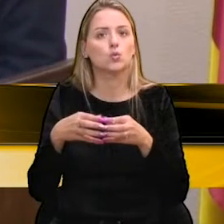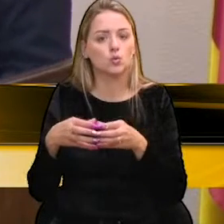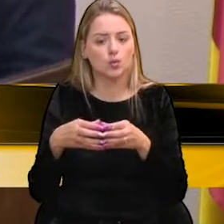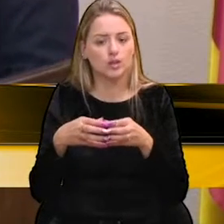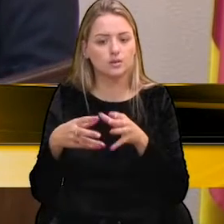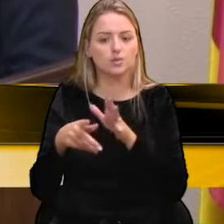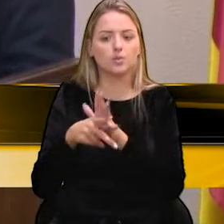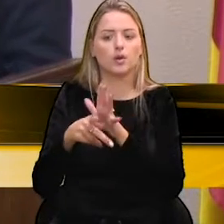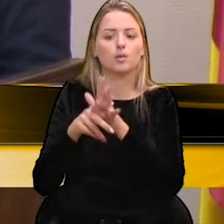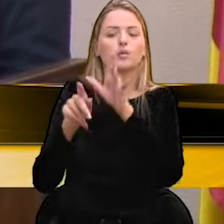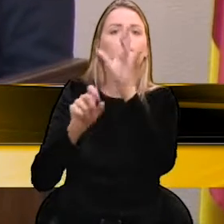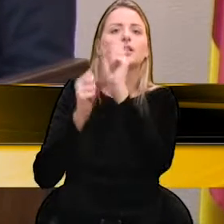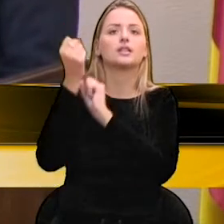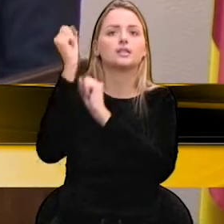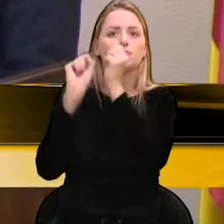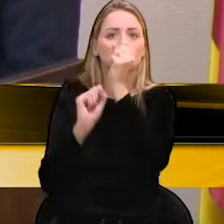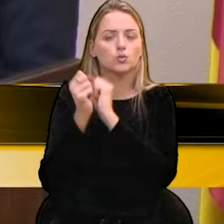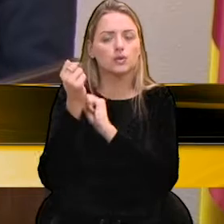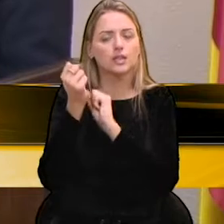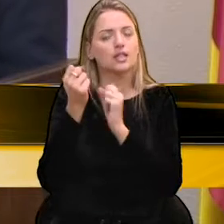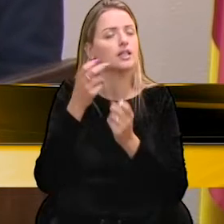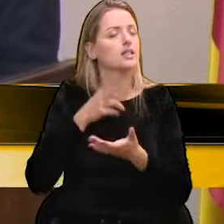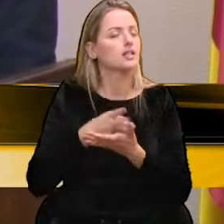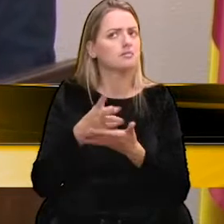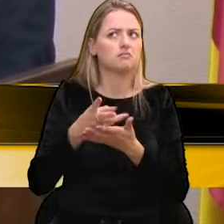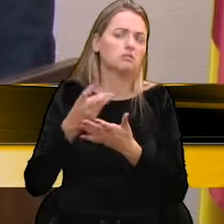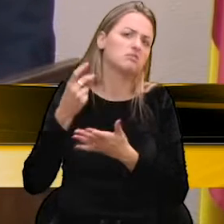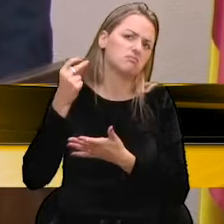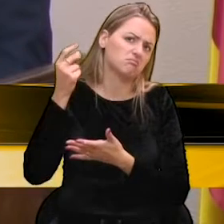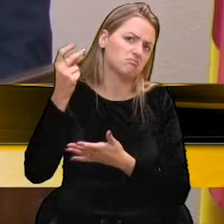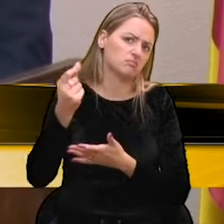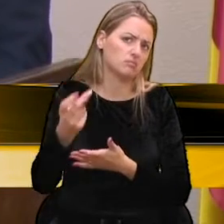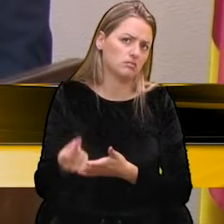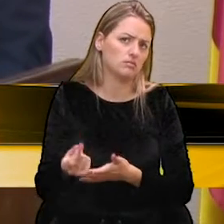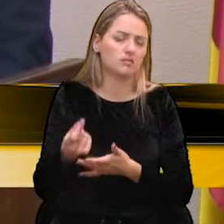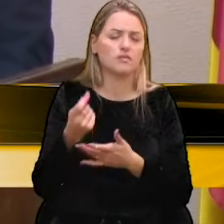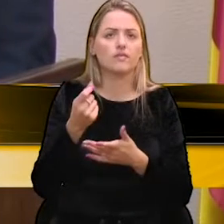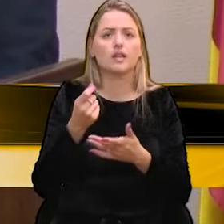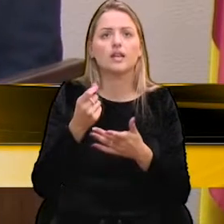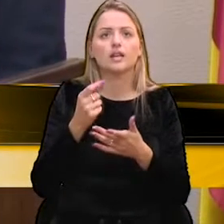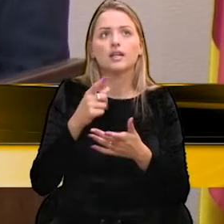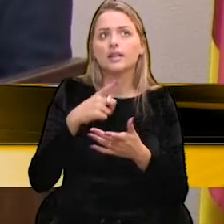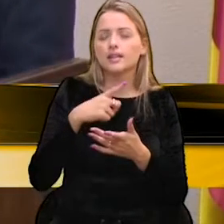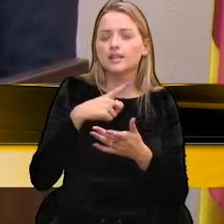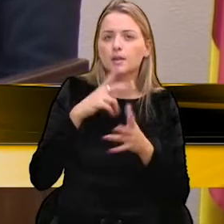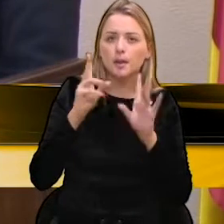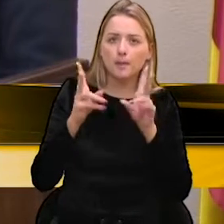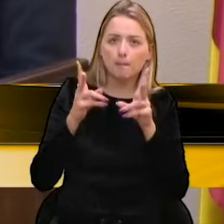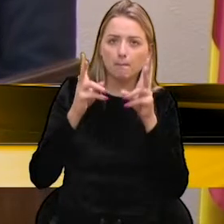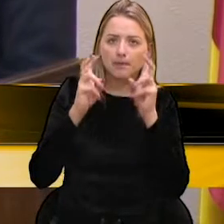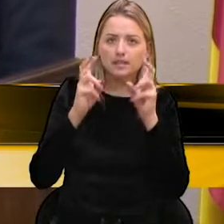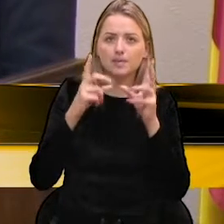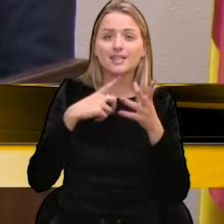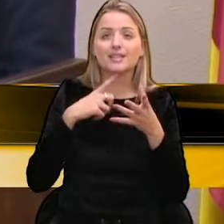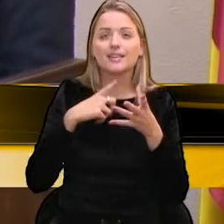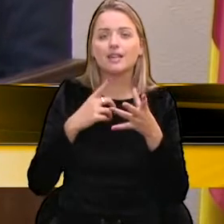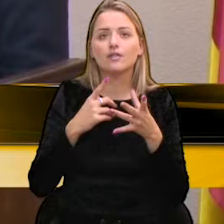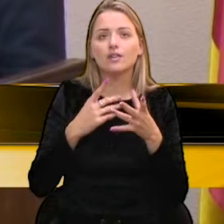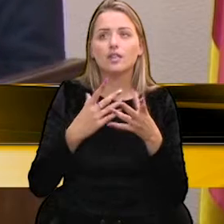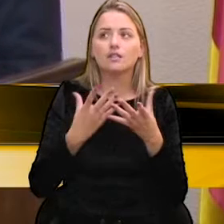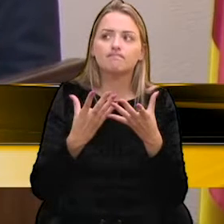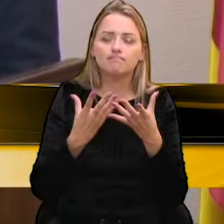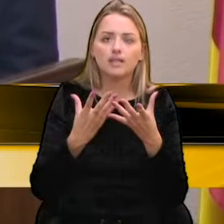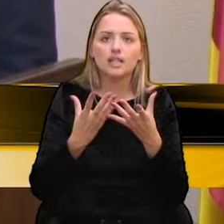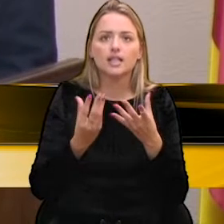turismo industrial, nobres pares, nos últimos tempos, nas últimas décadas, ele tem tido, né, uma